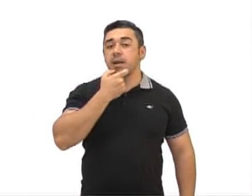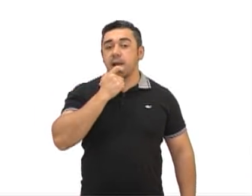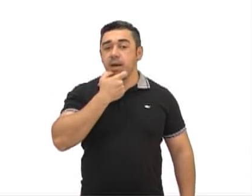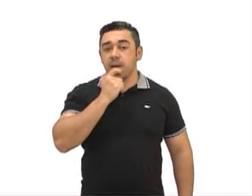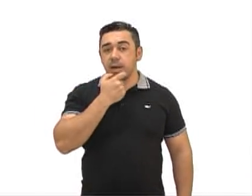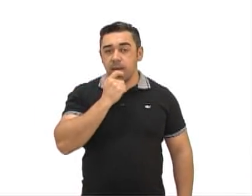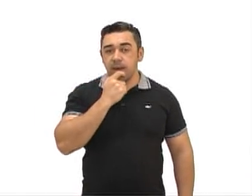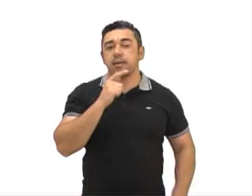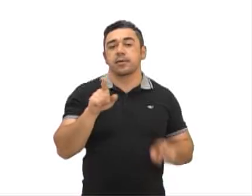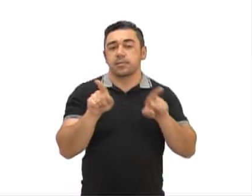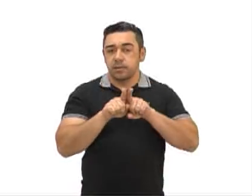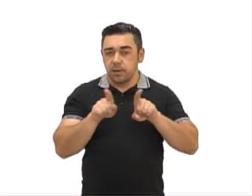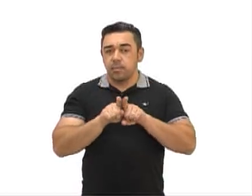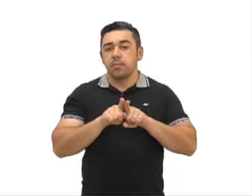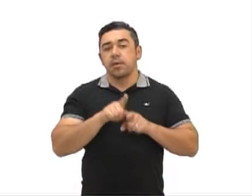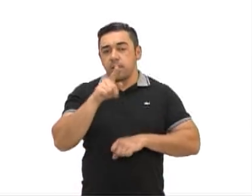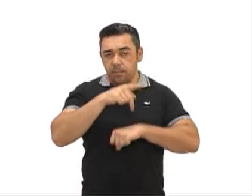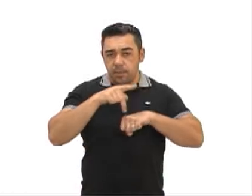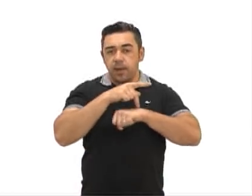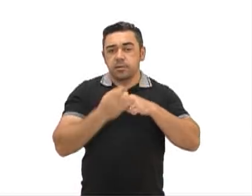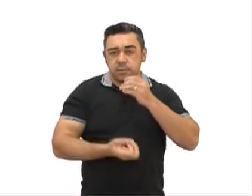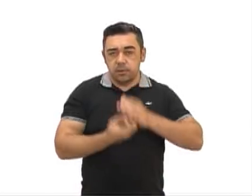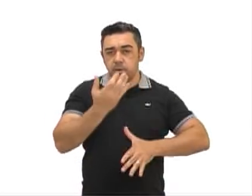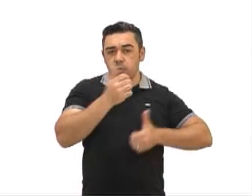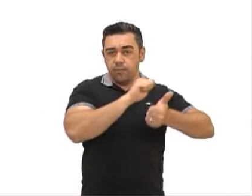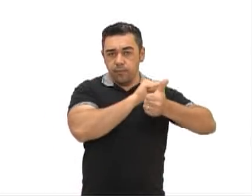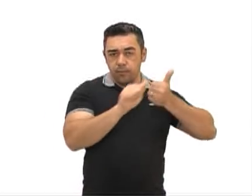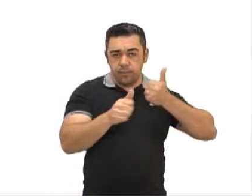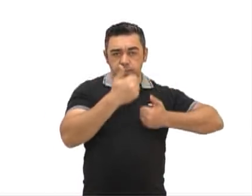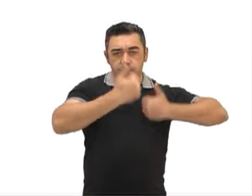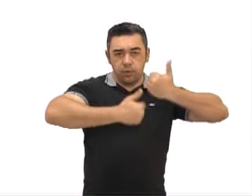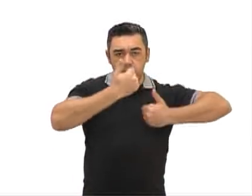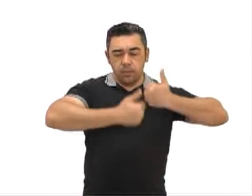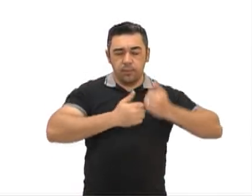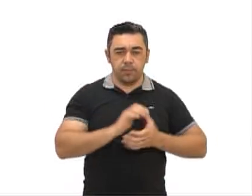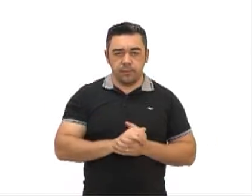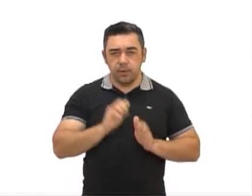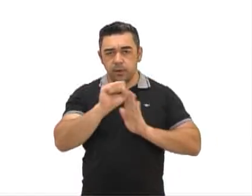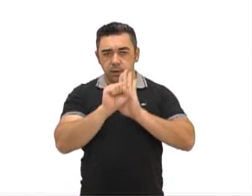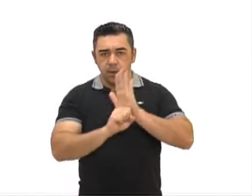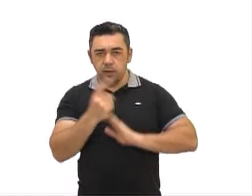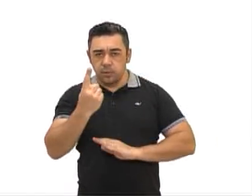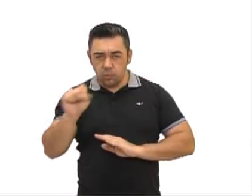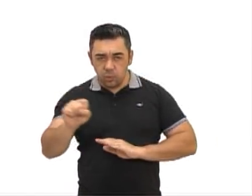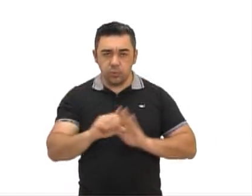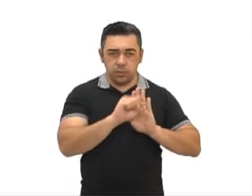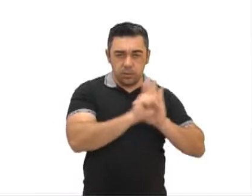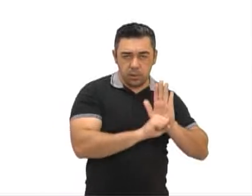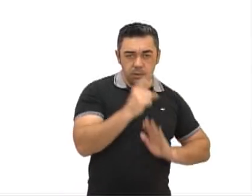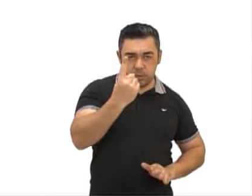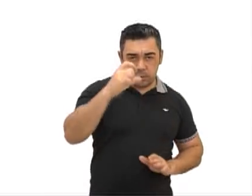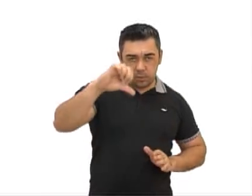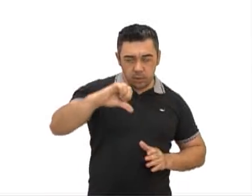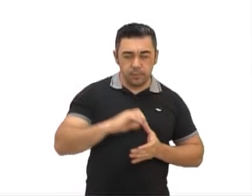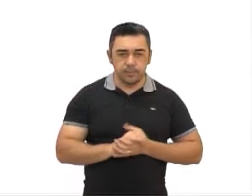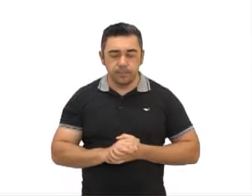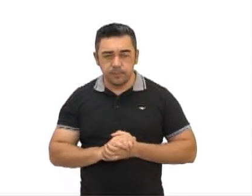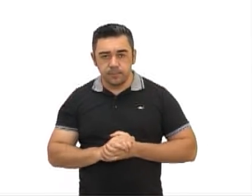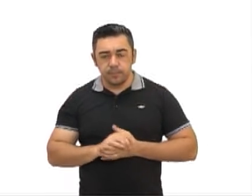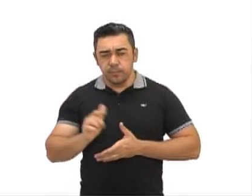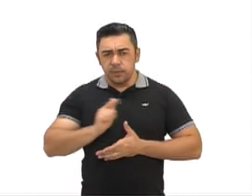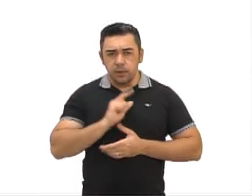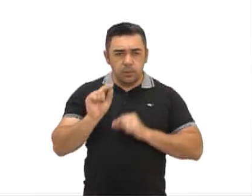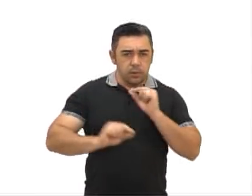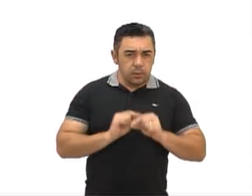do futebol, tá? Entre os séculos 18 e 19, através de